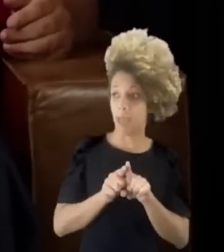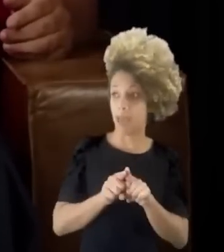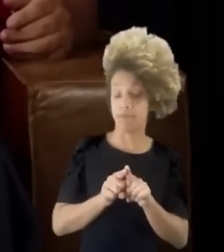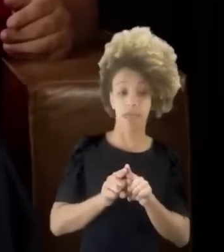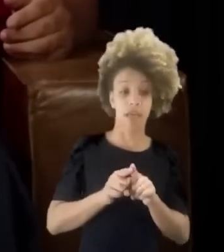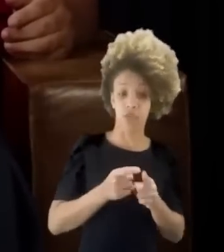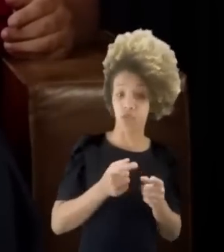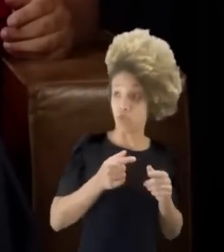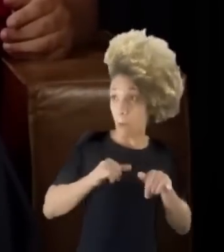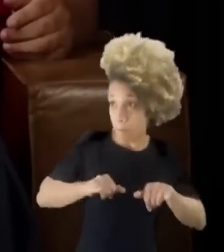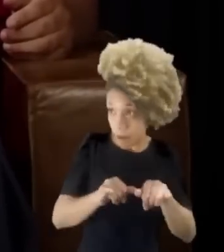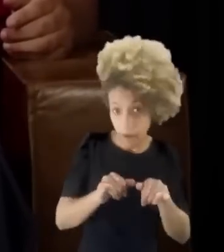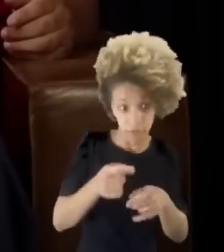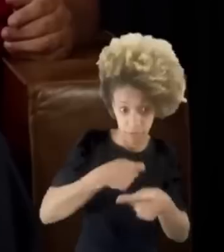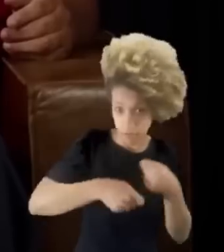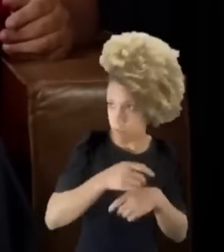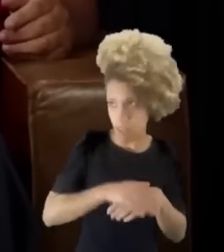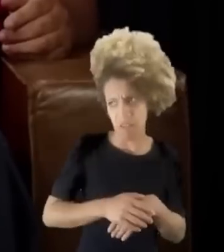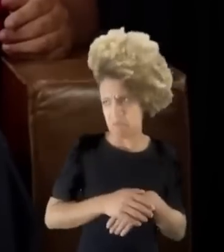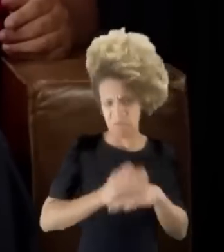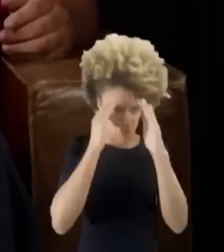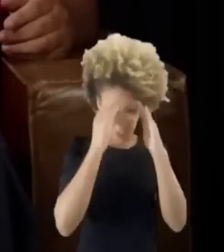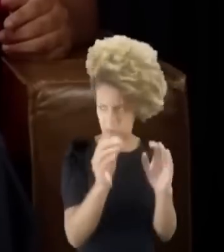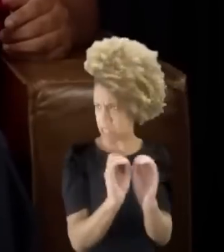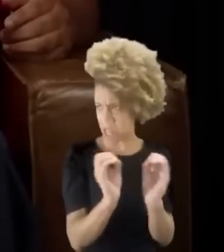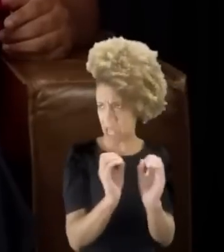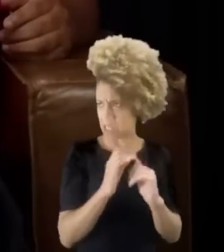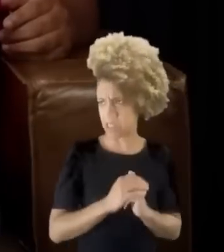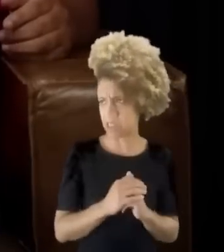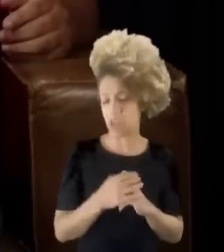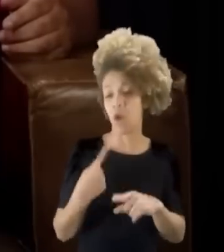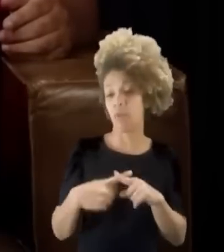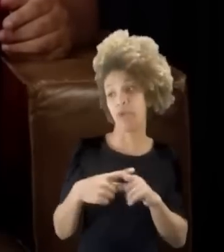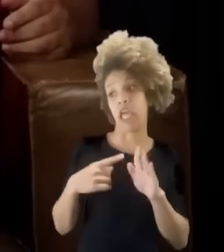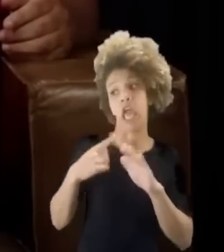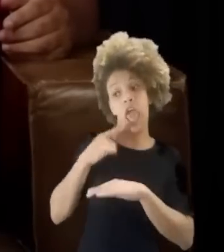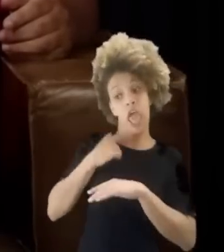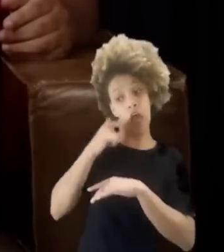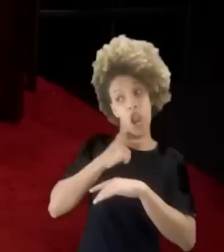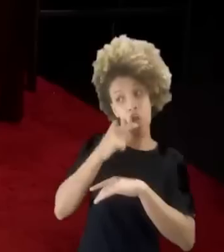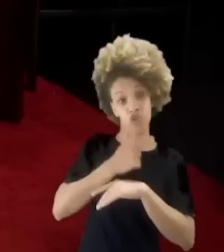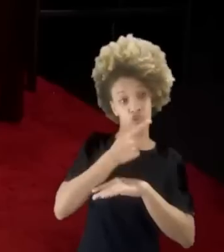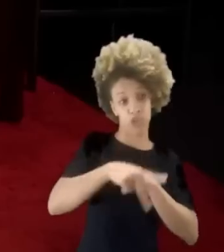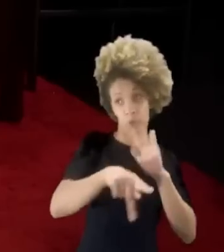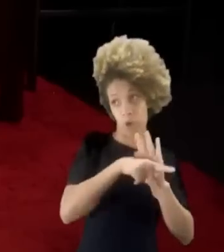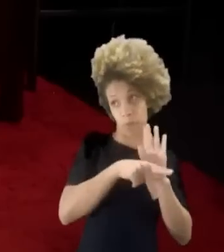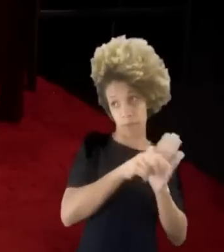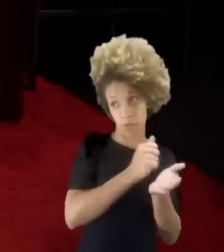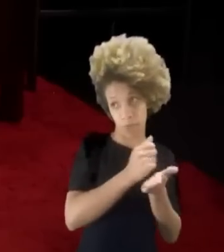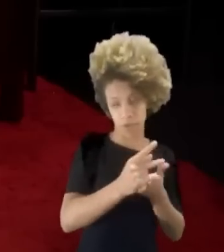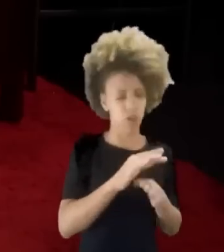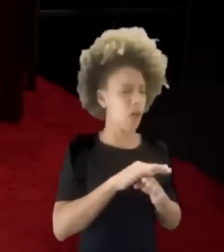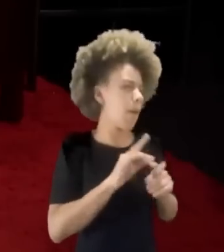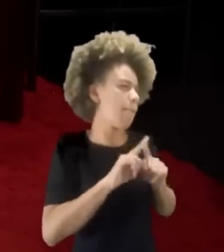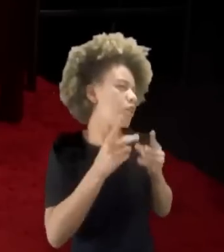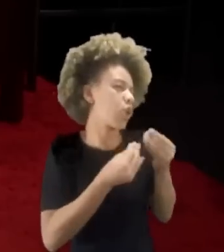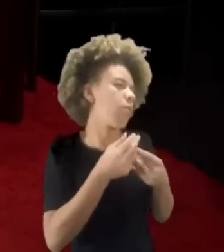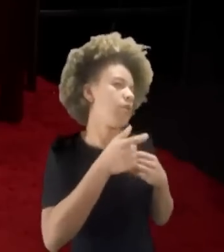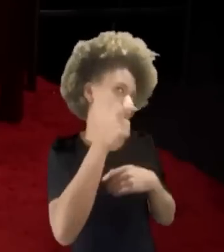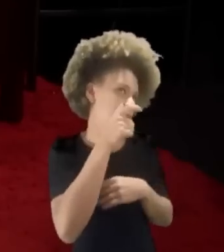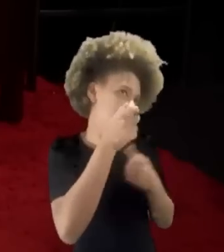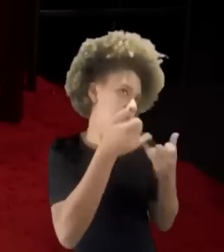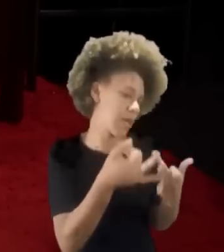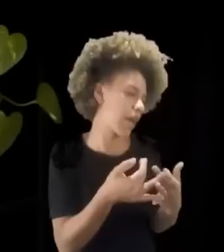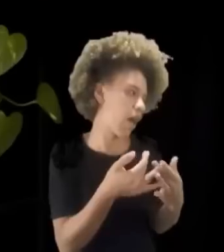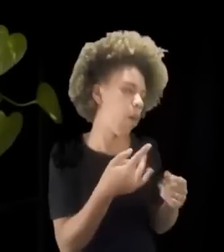de mercado dos caras aí é injusto os cara não respeita nem isso que é seria a lógica deles entendeu E como funciona porque assim interessante